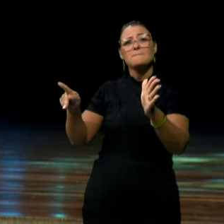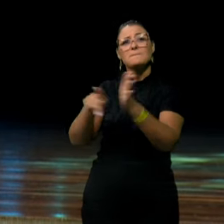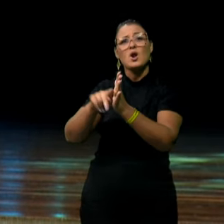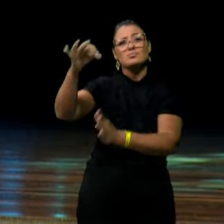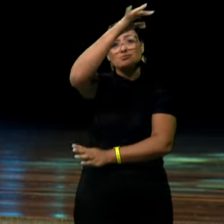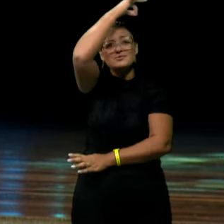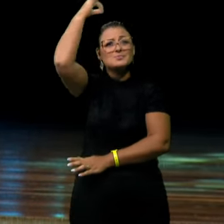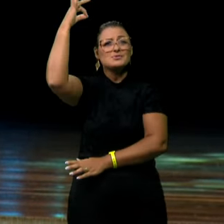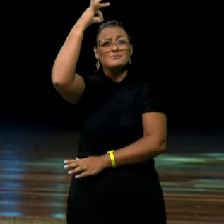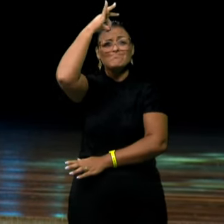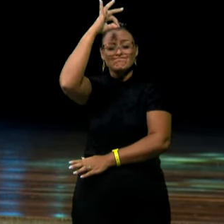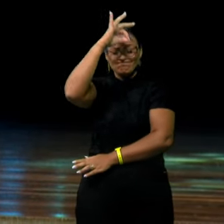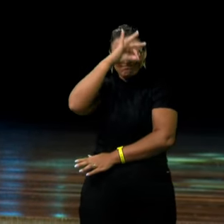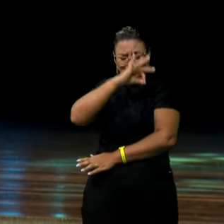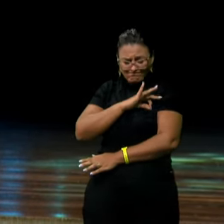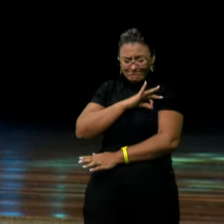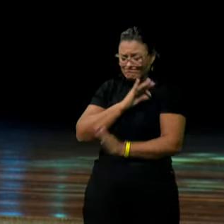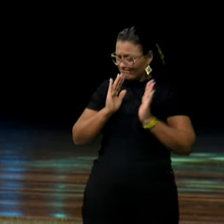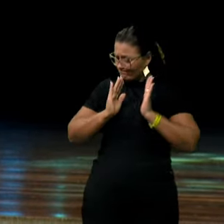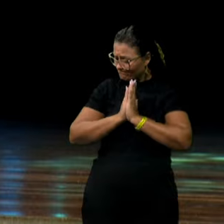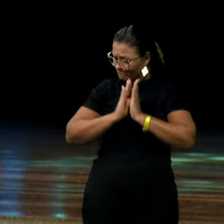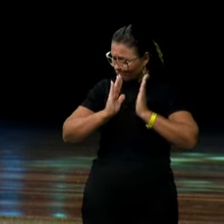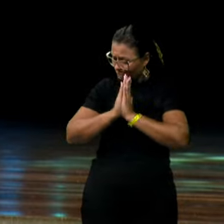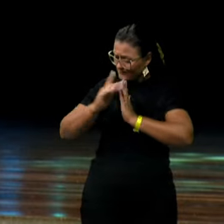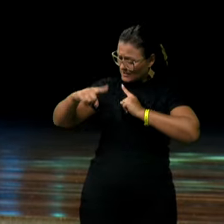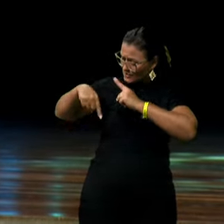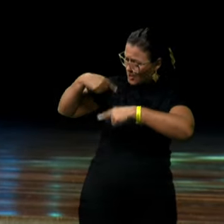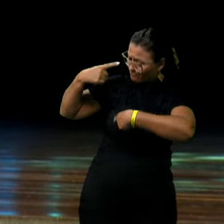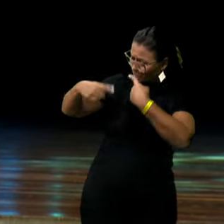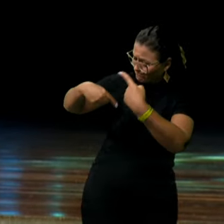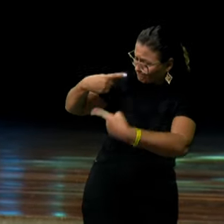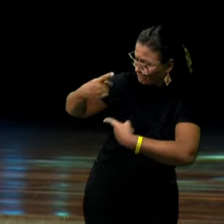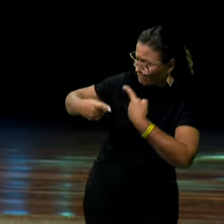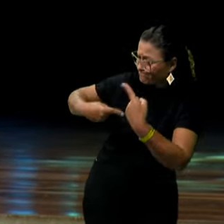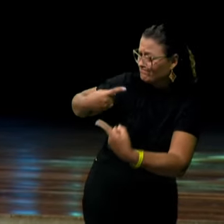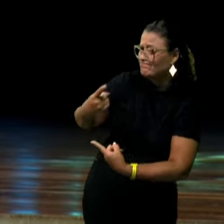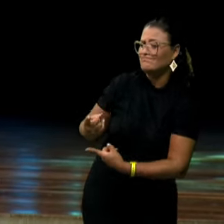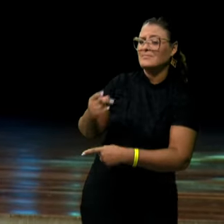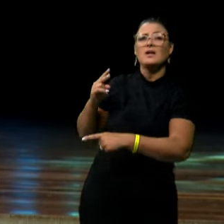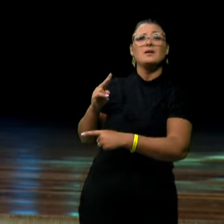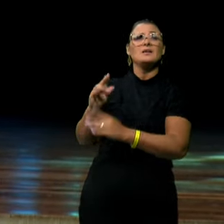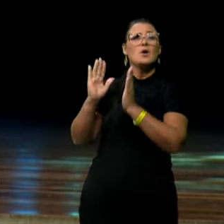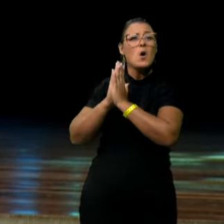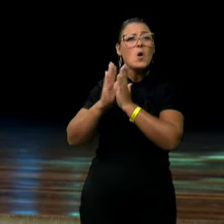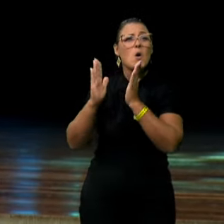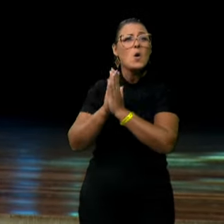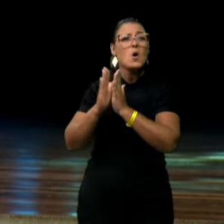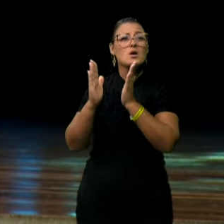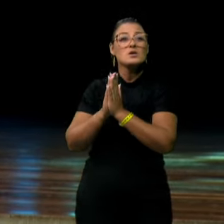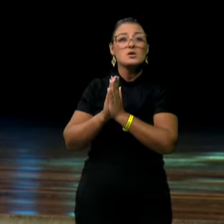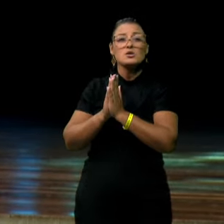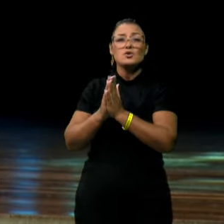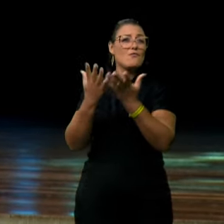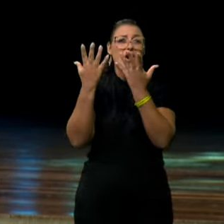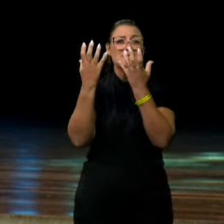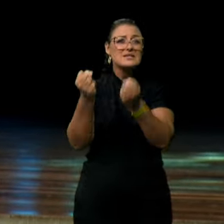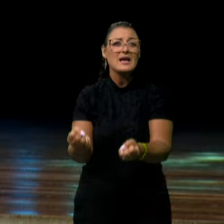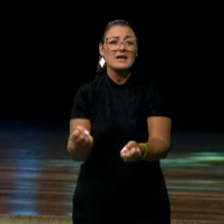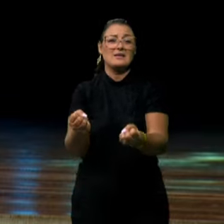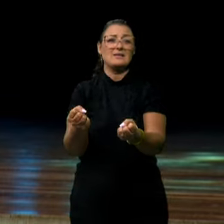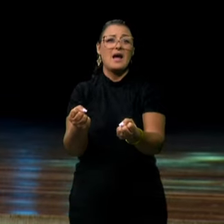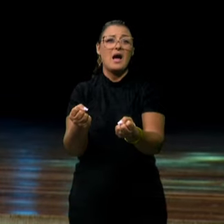respeito gera para minha geração clama por minha geração não entregaremos O